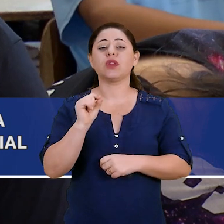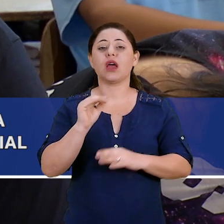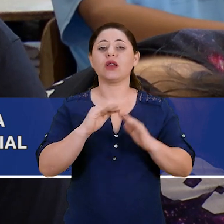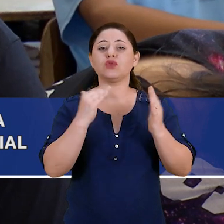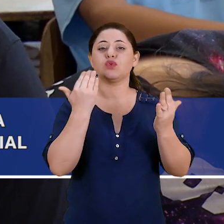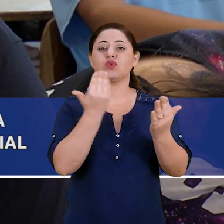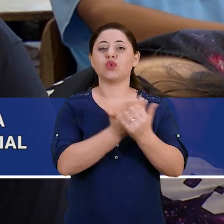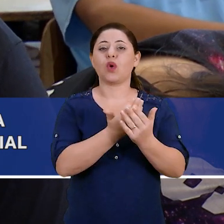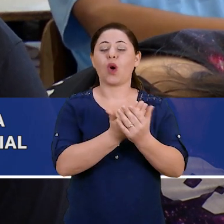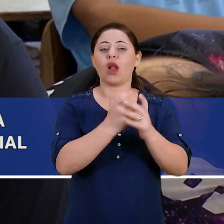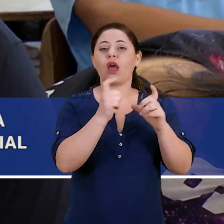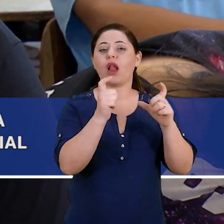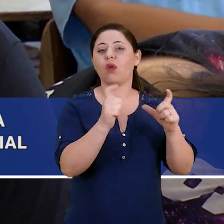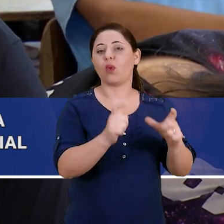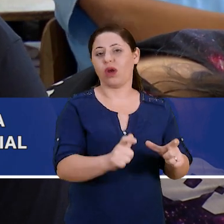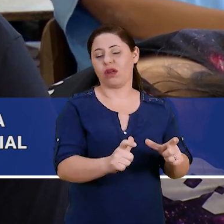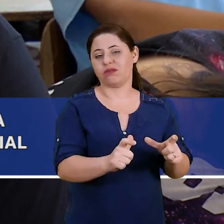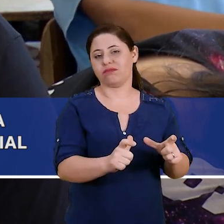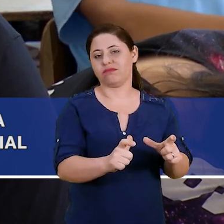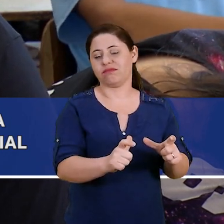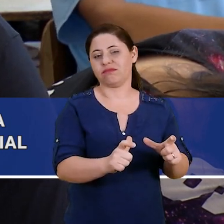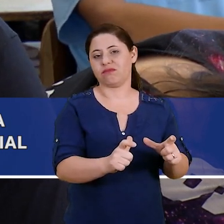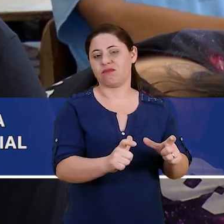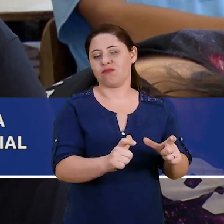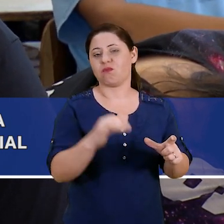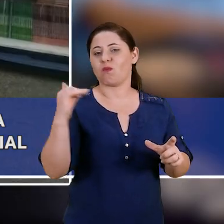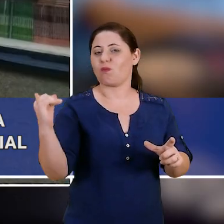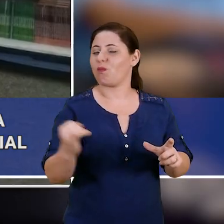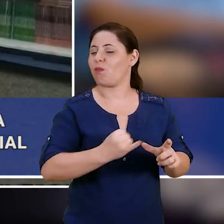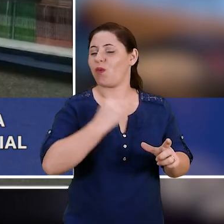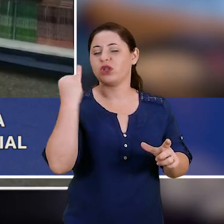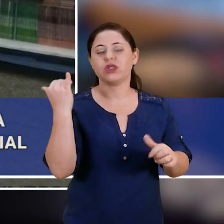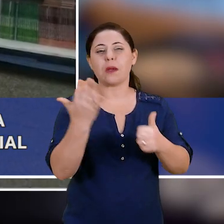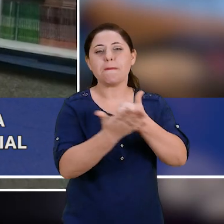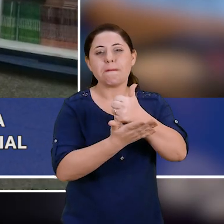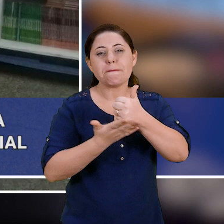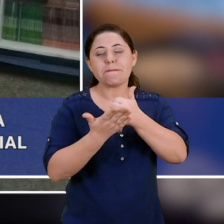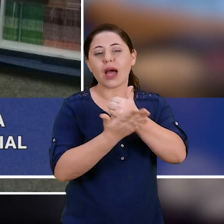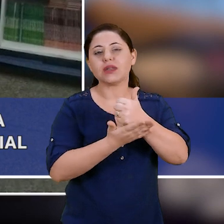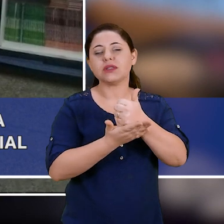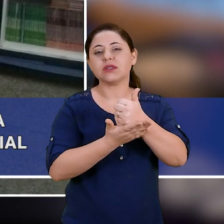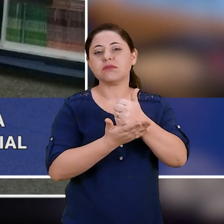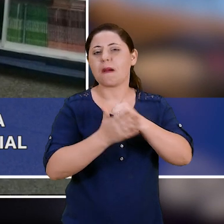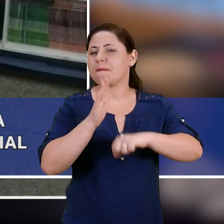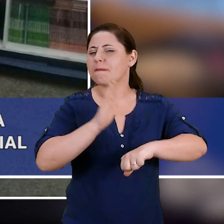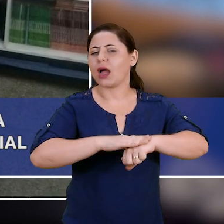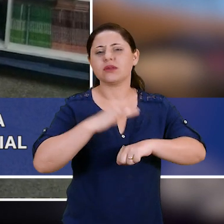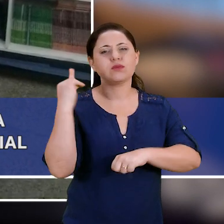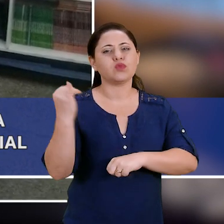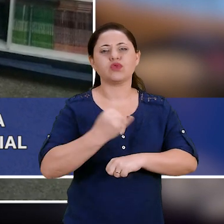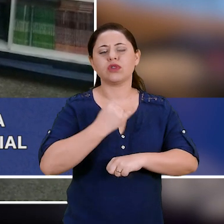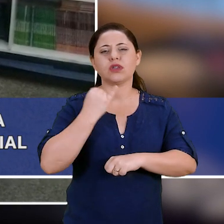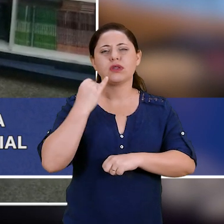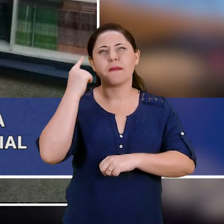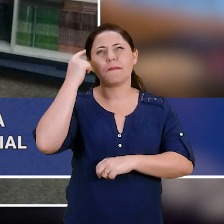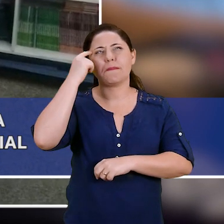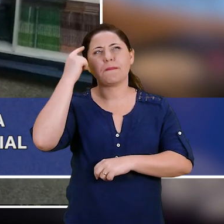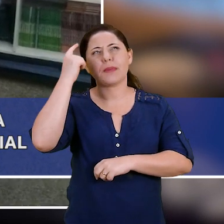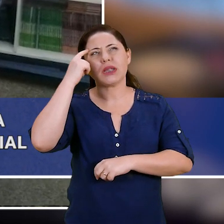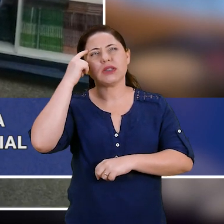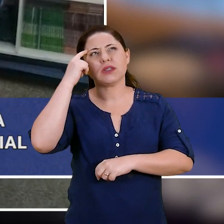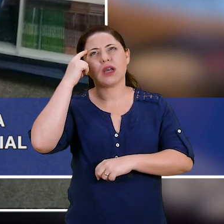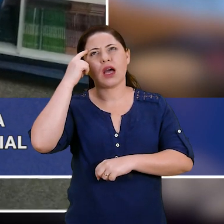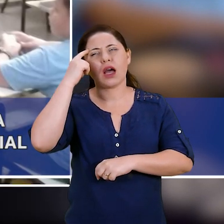uma sociedade melhor, a escola é um ambiente fundamental para